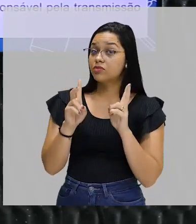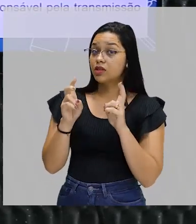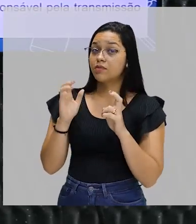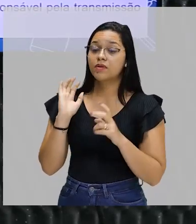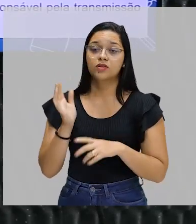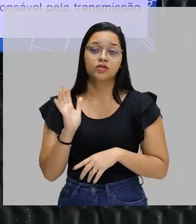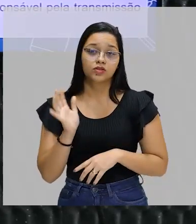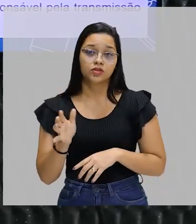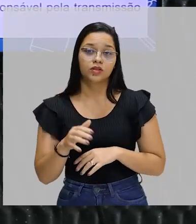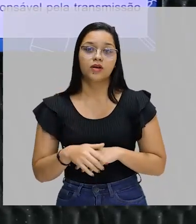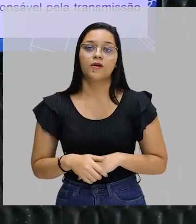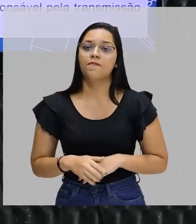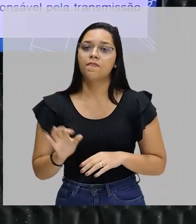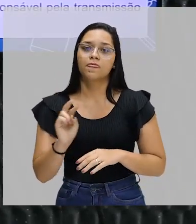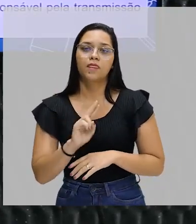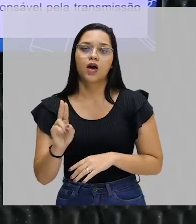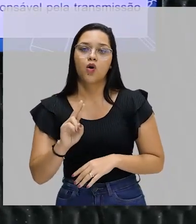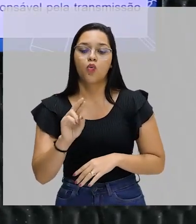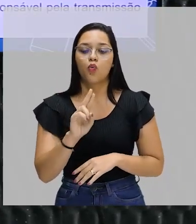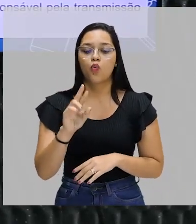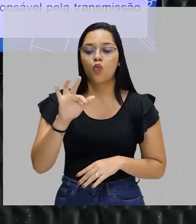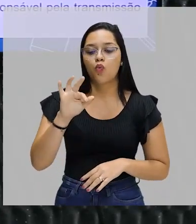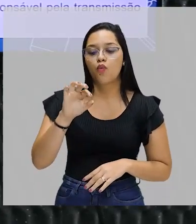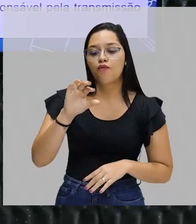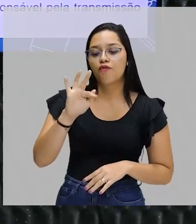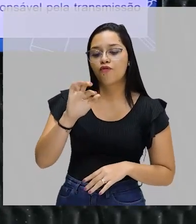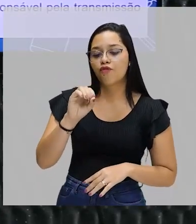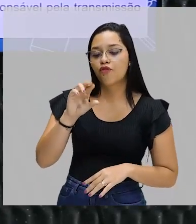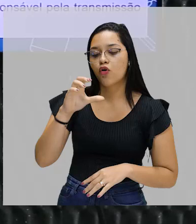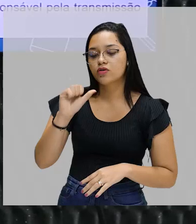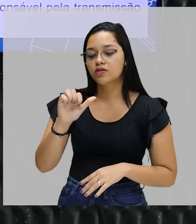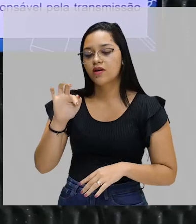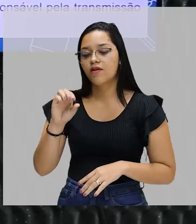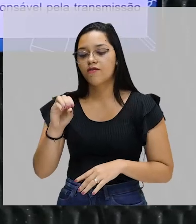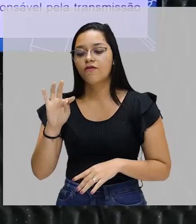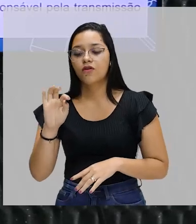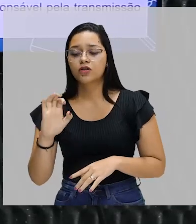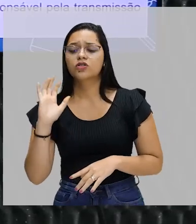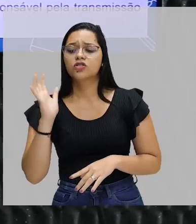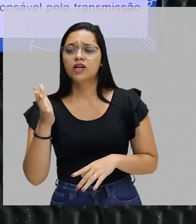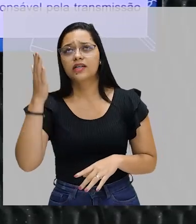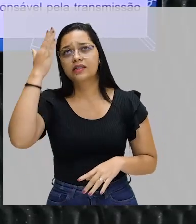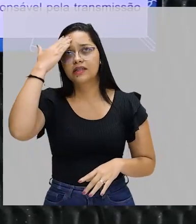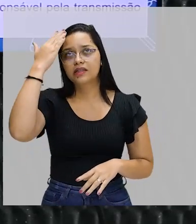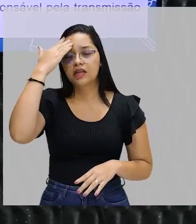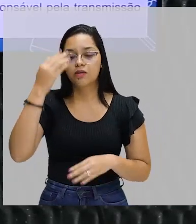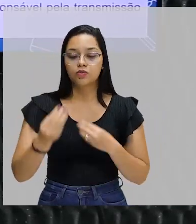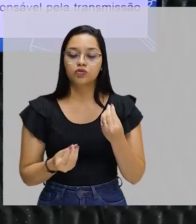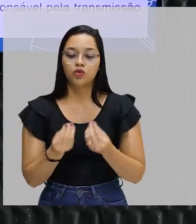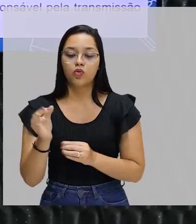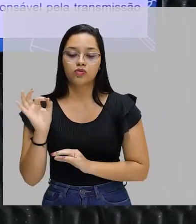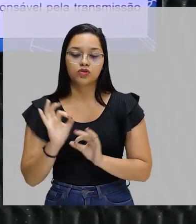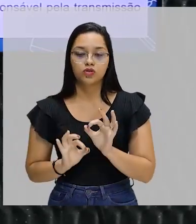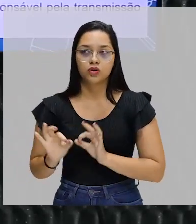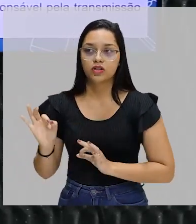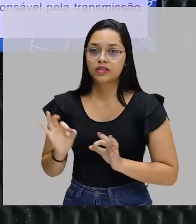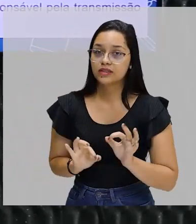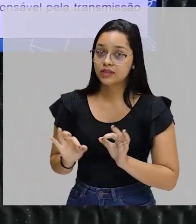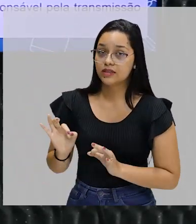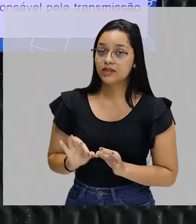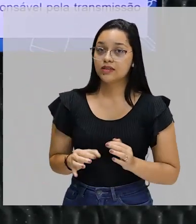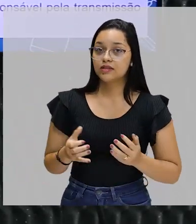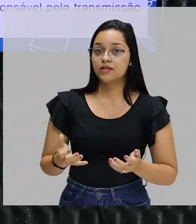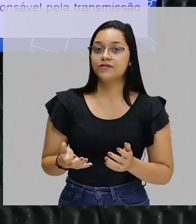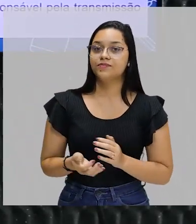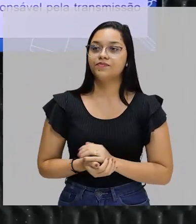forte. Não com o nome força forte. Mas nós já entendemos como é que se organiza o núcleo